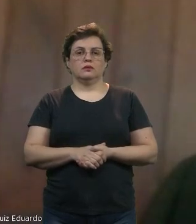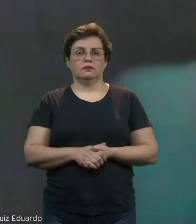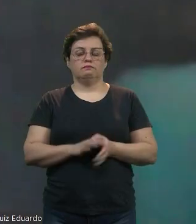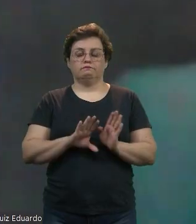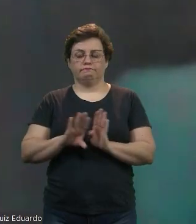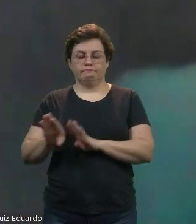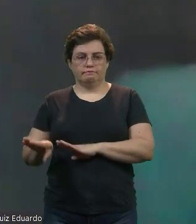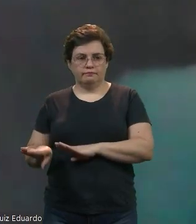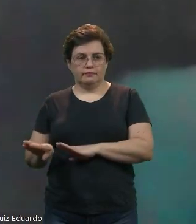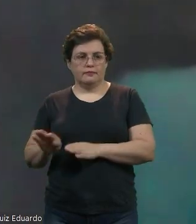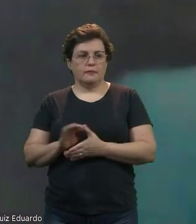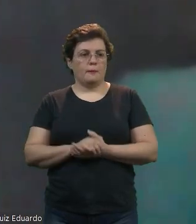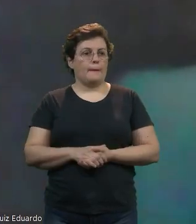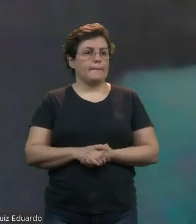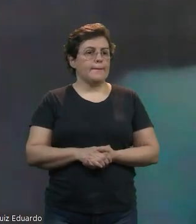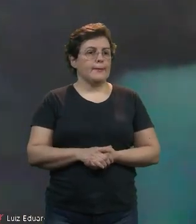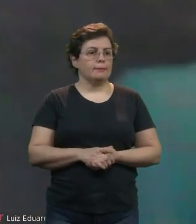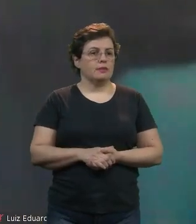Declino, senhor presidente.